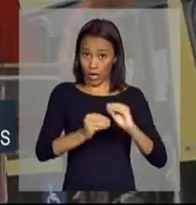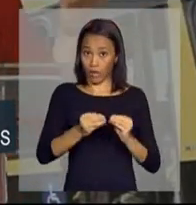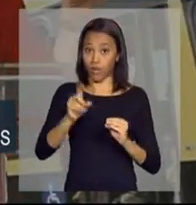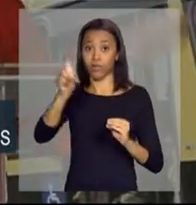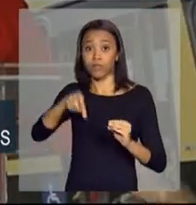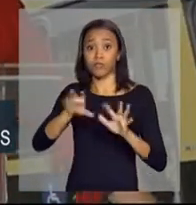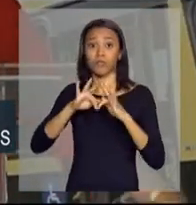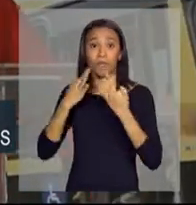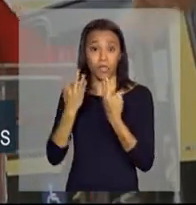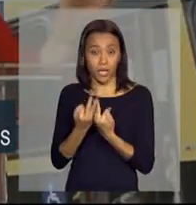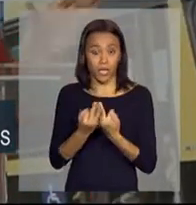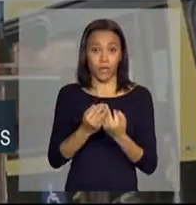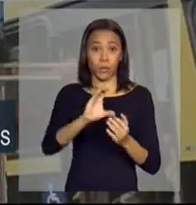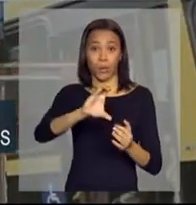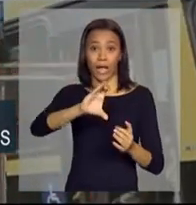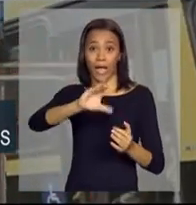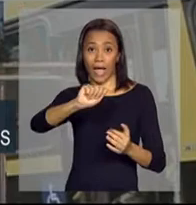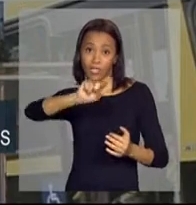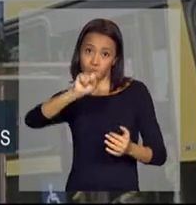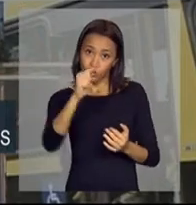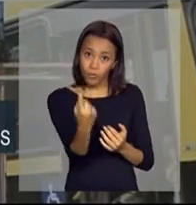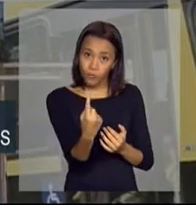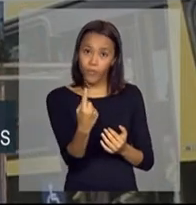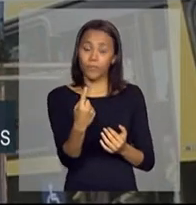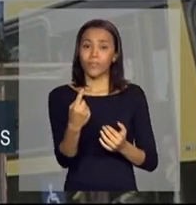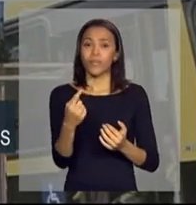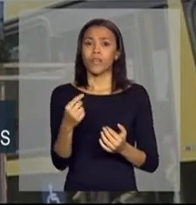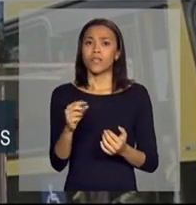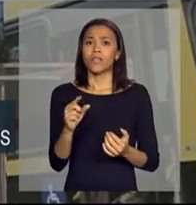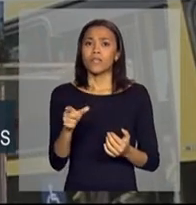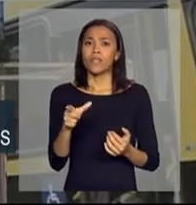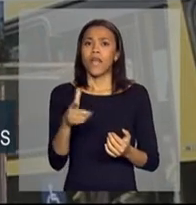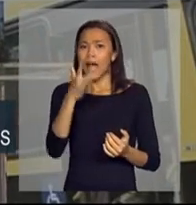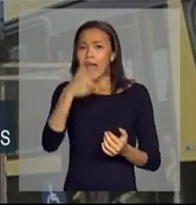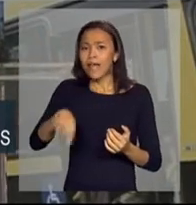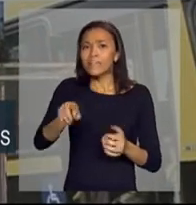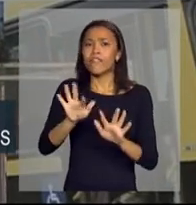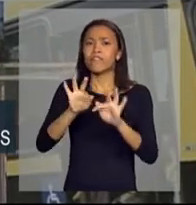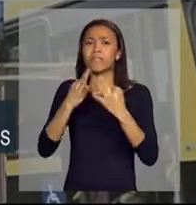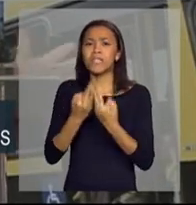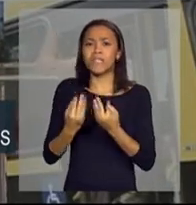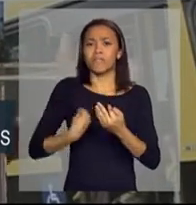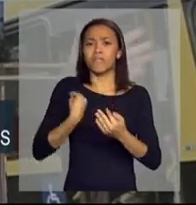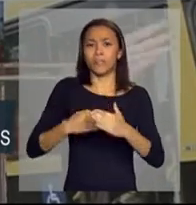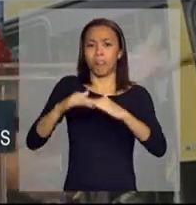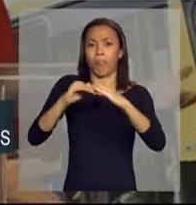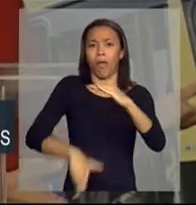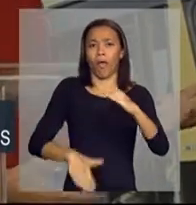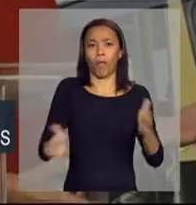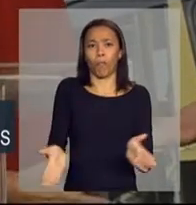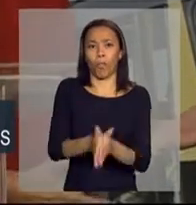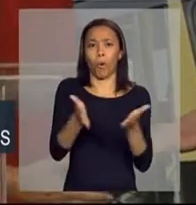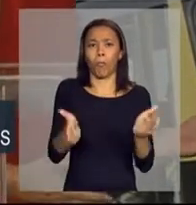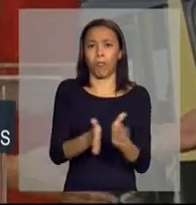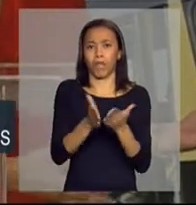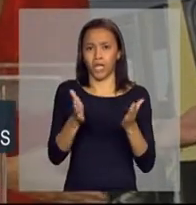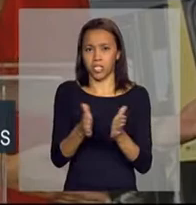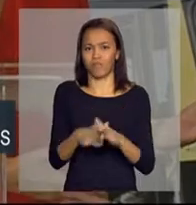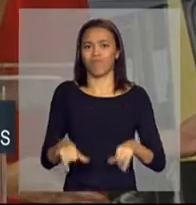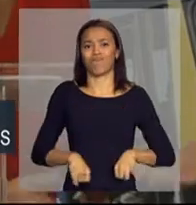pertencia a uma família que estava abaixo da linha da pobreza extrema. O que nós fizemos